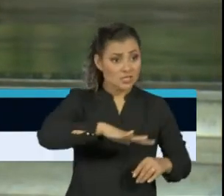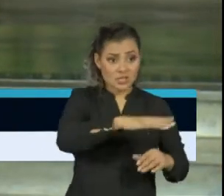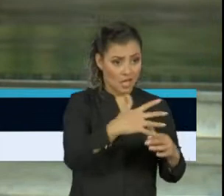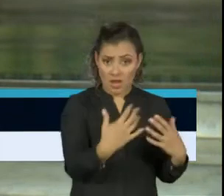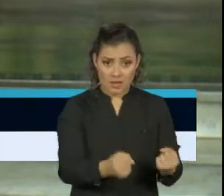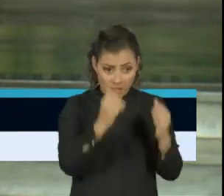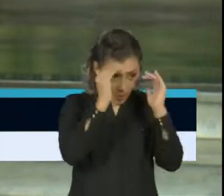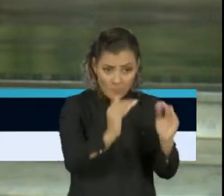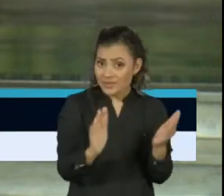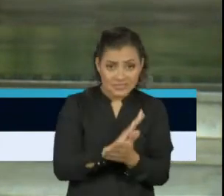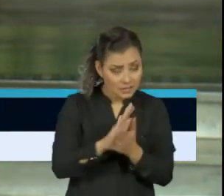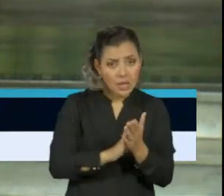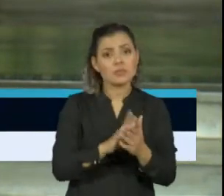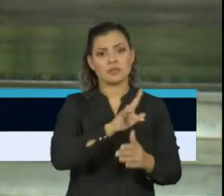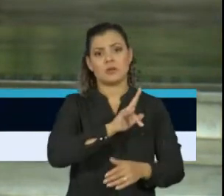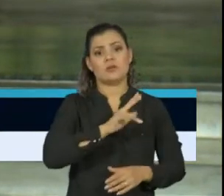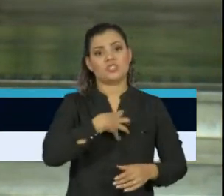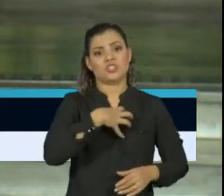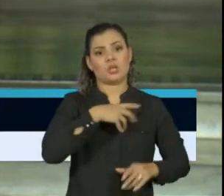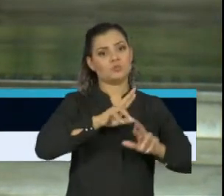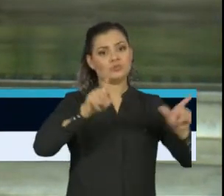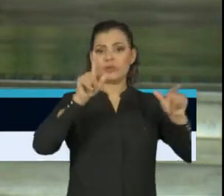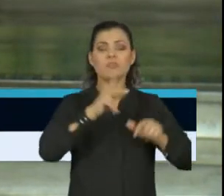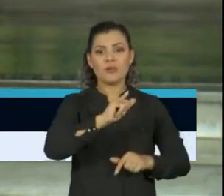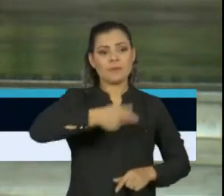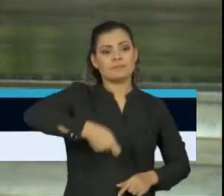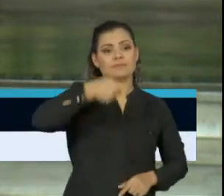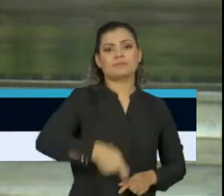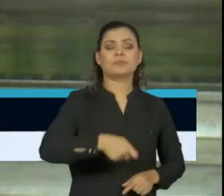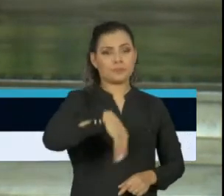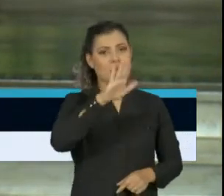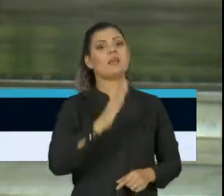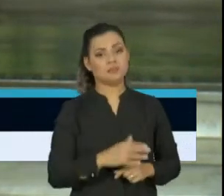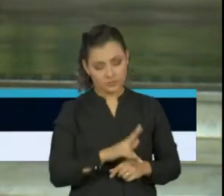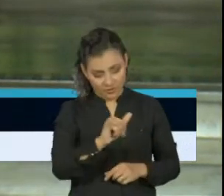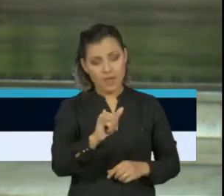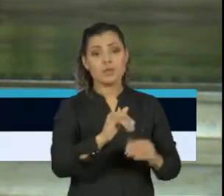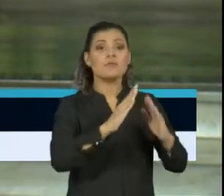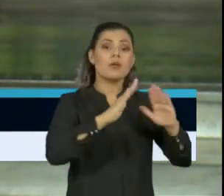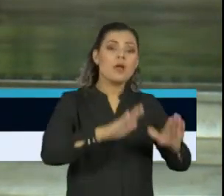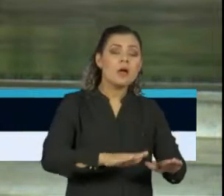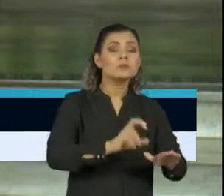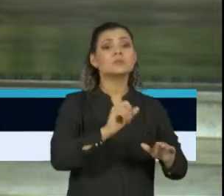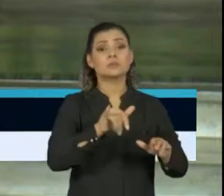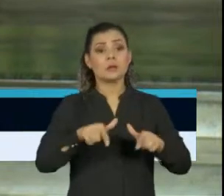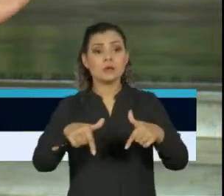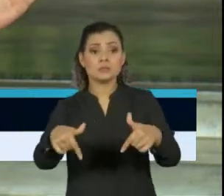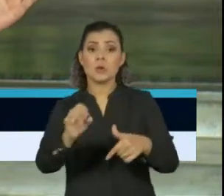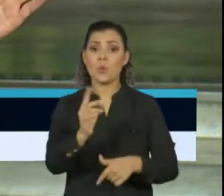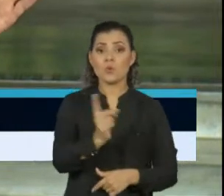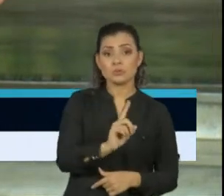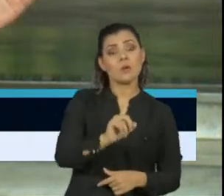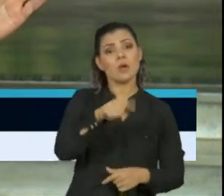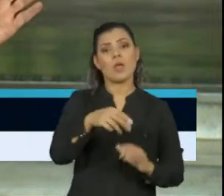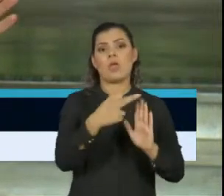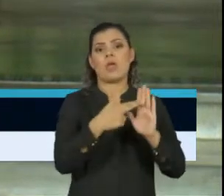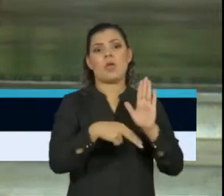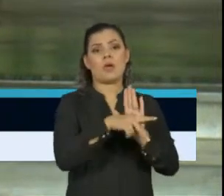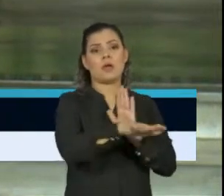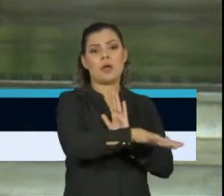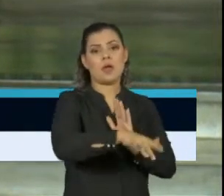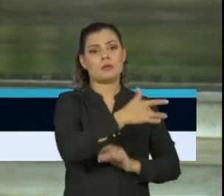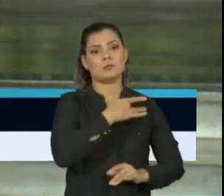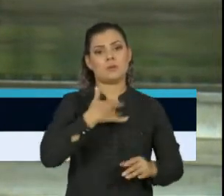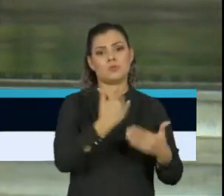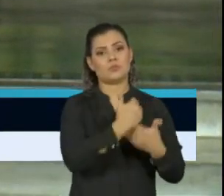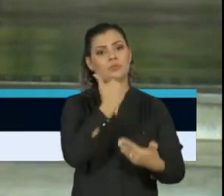adequadamente, nós teremos um outro comportamento, e quem vai ditar o que nós podemos ou não fazer é exatamente a área da saúde